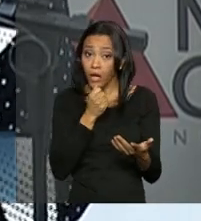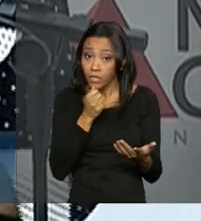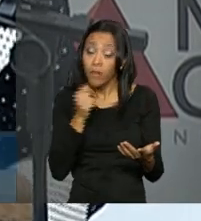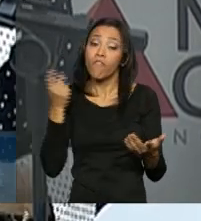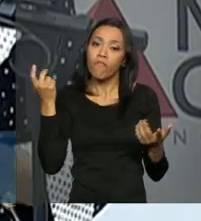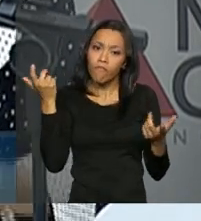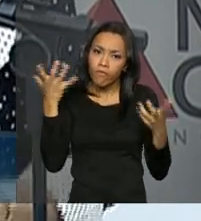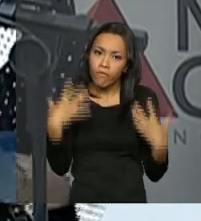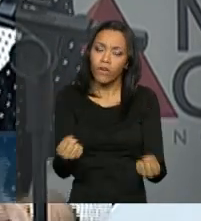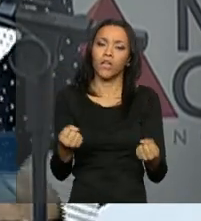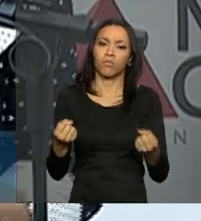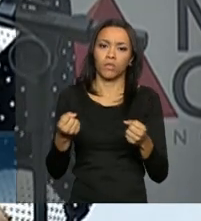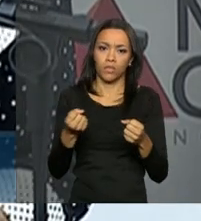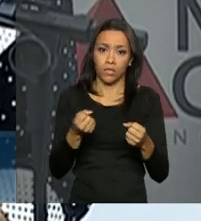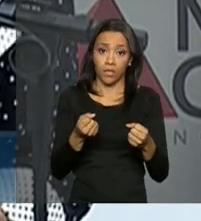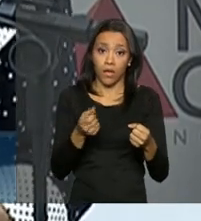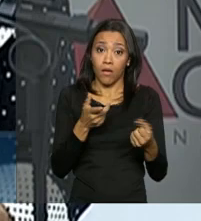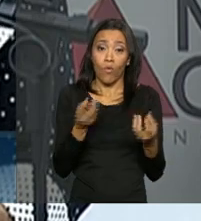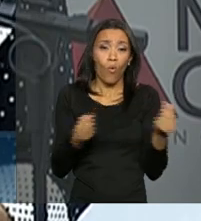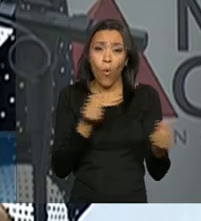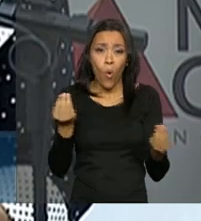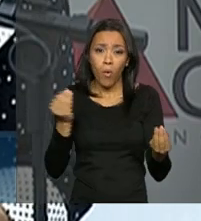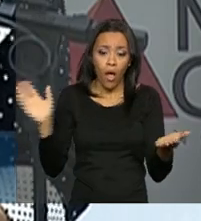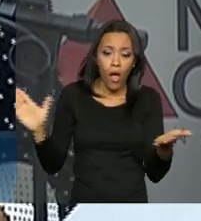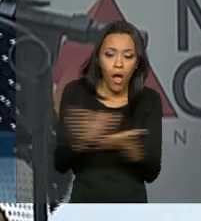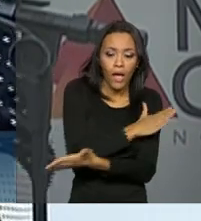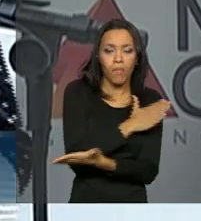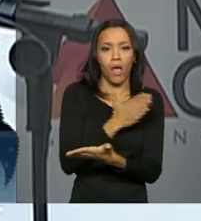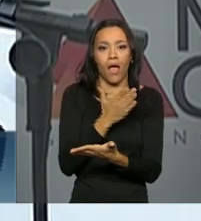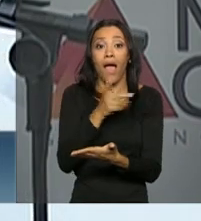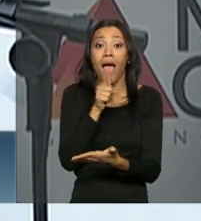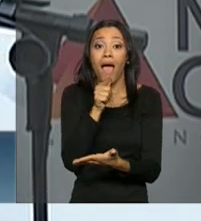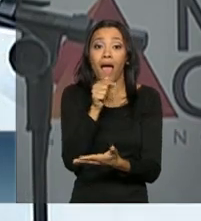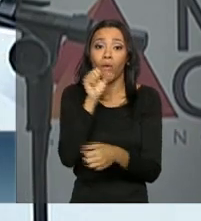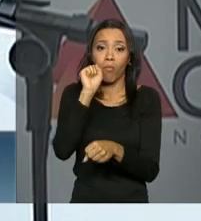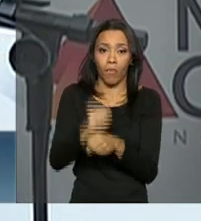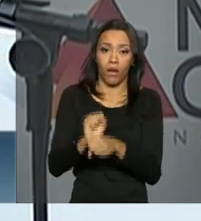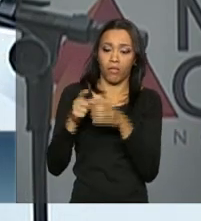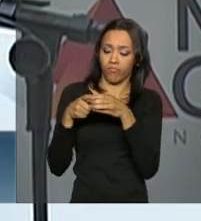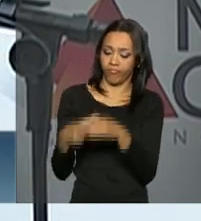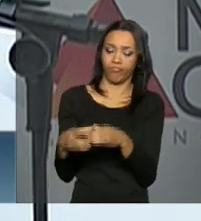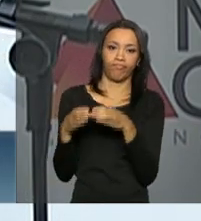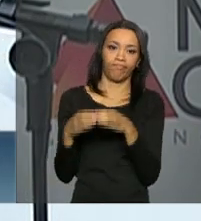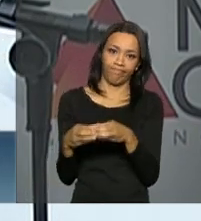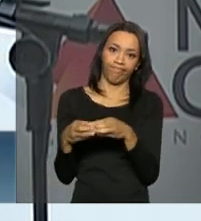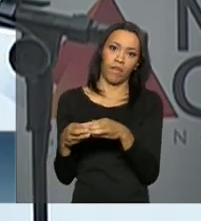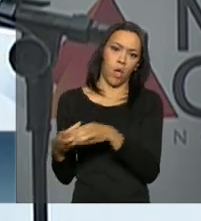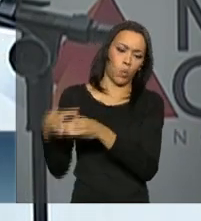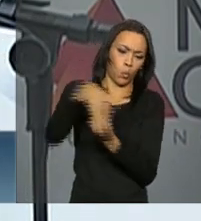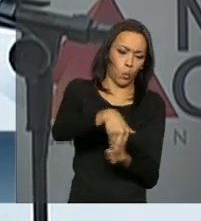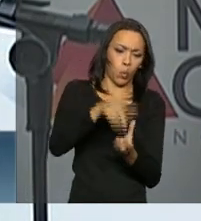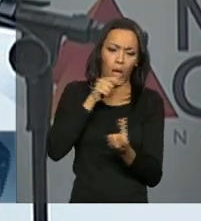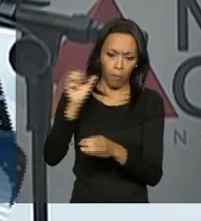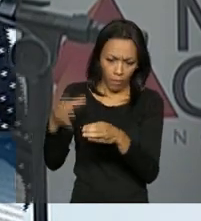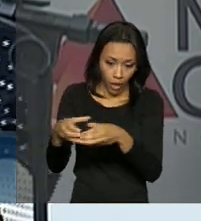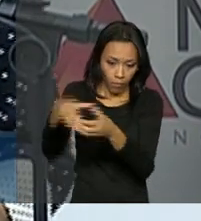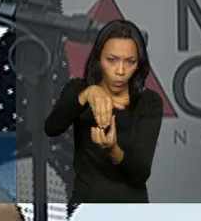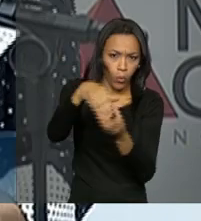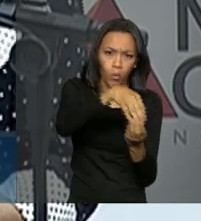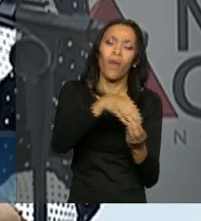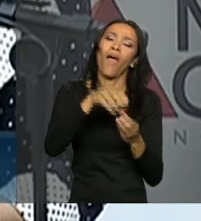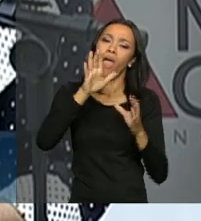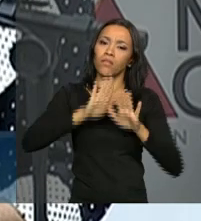os criadores do vírus Zika. Como é que elimina os criadores? É água parada. E é isso que nós vamos fazer a campanha